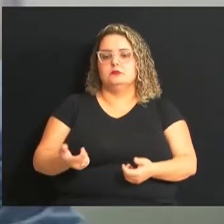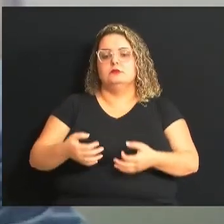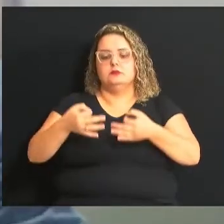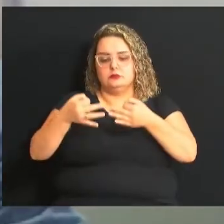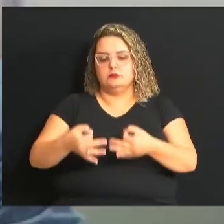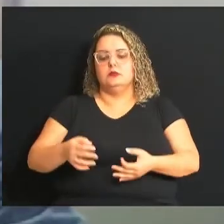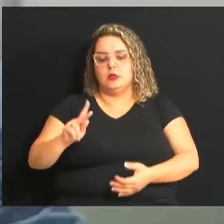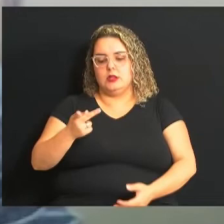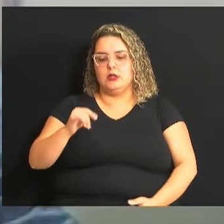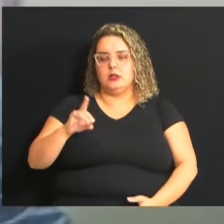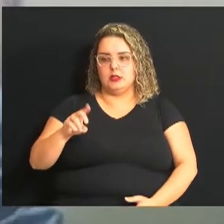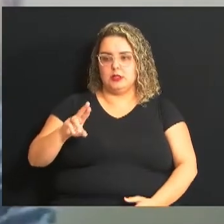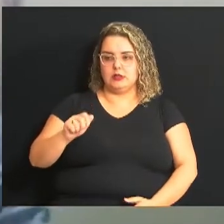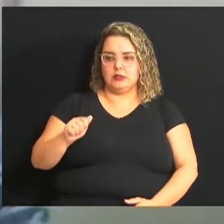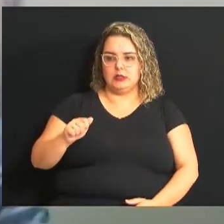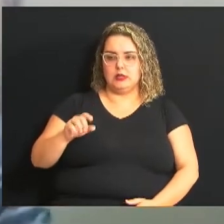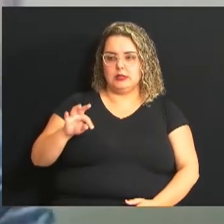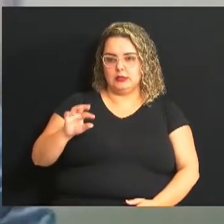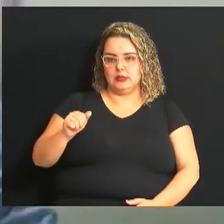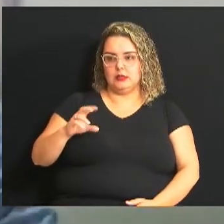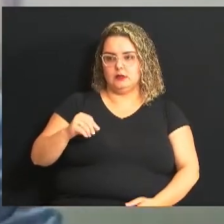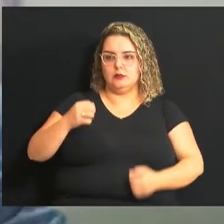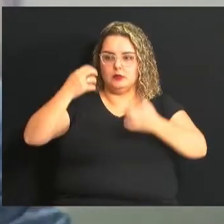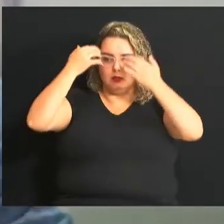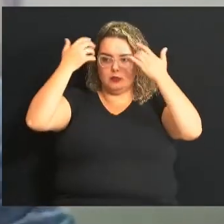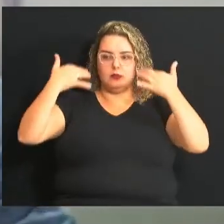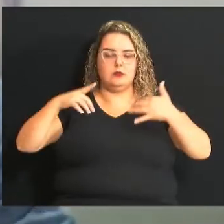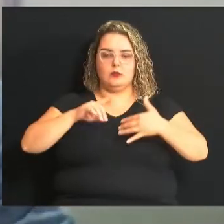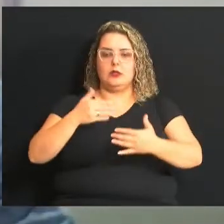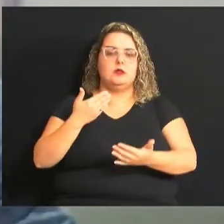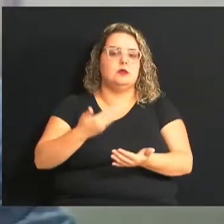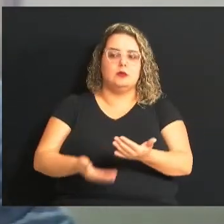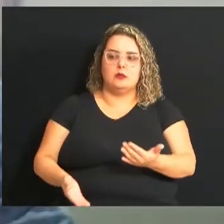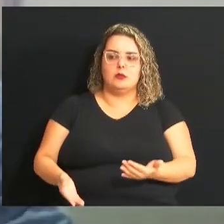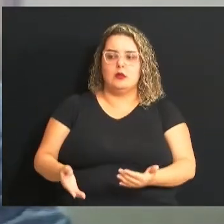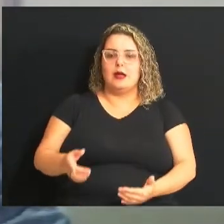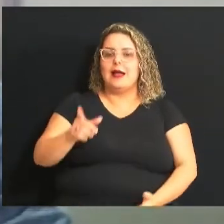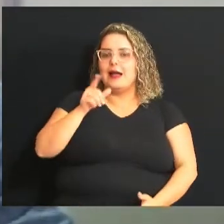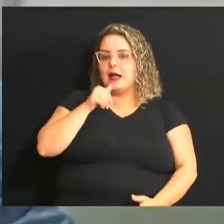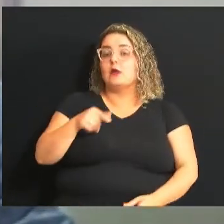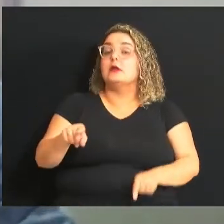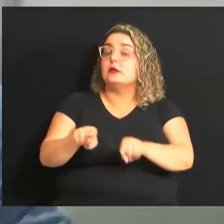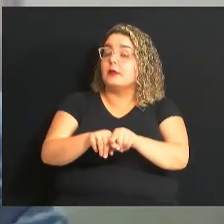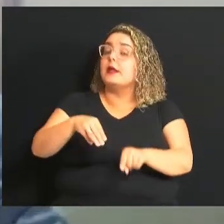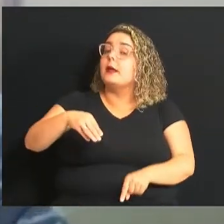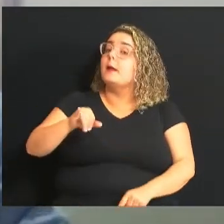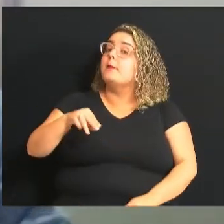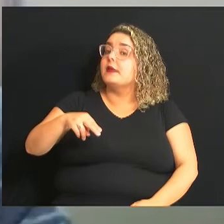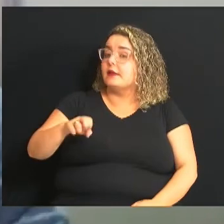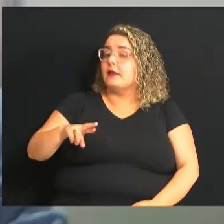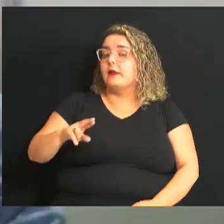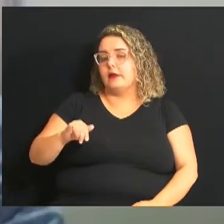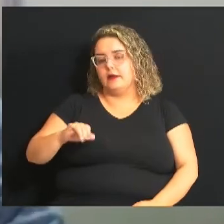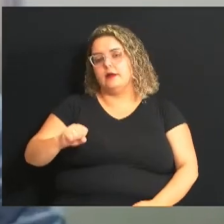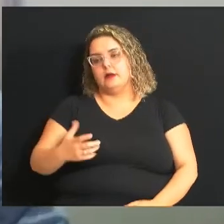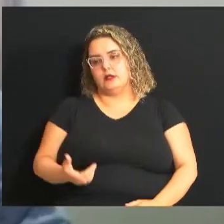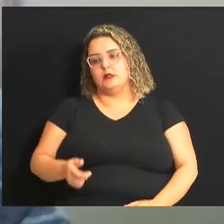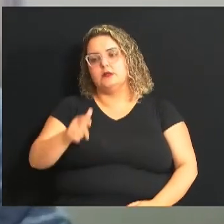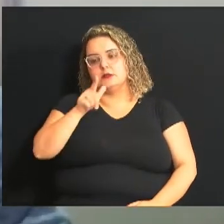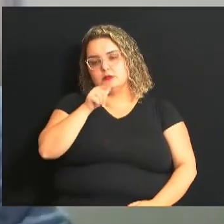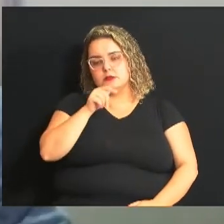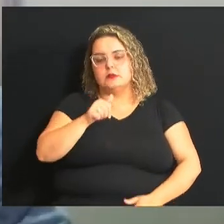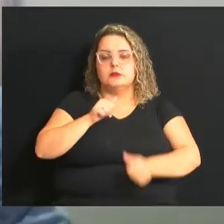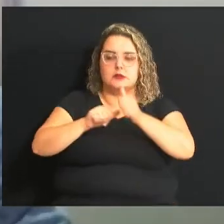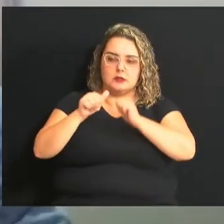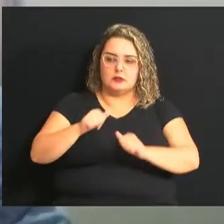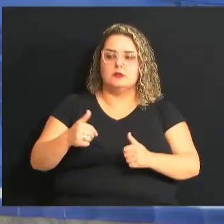a sudorese em si não é só água que se perde, sim minerais também. Então, a hidratação é de extrema importância durante o exercício físico.